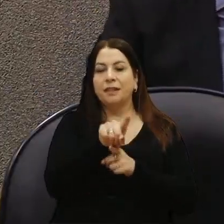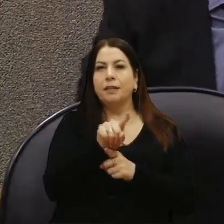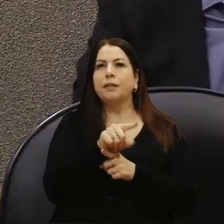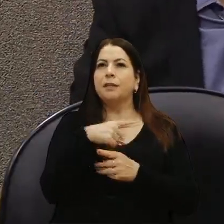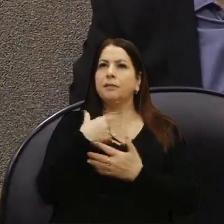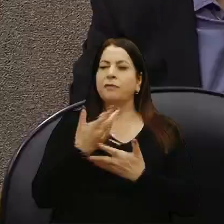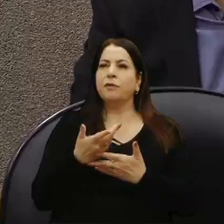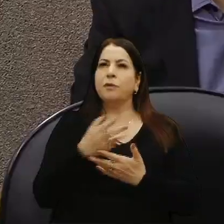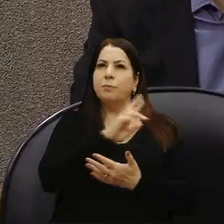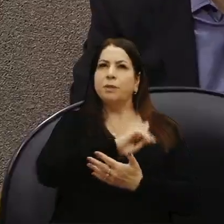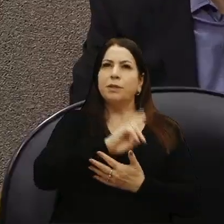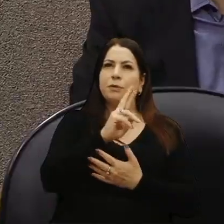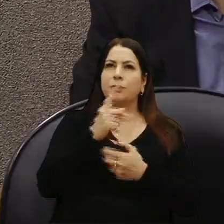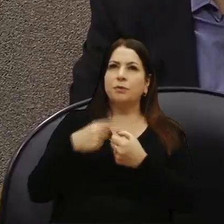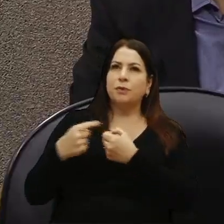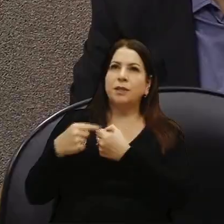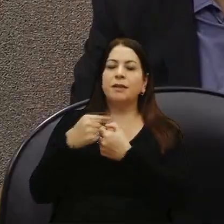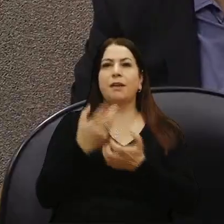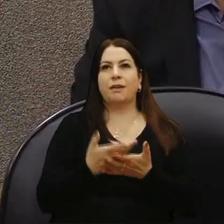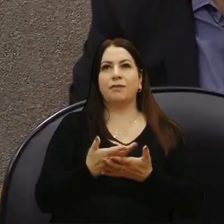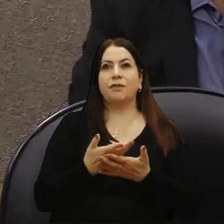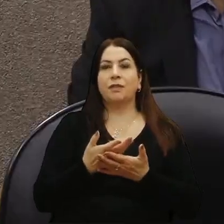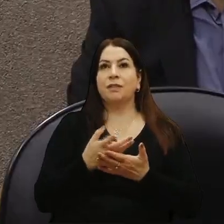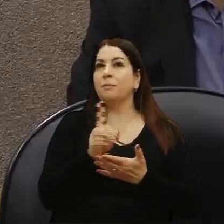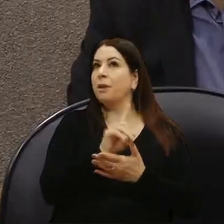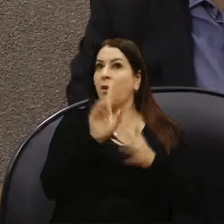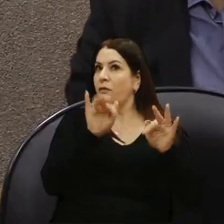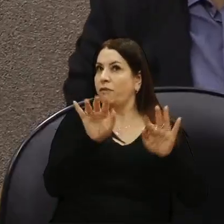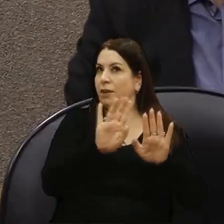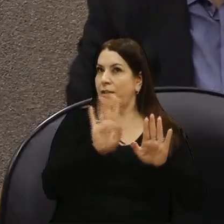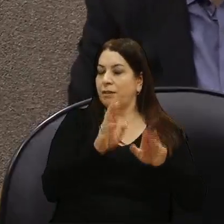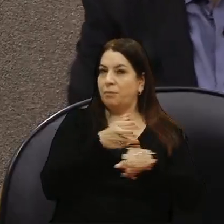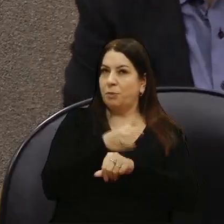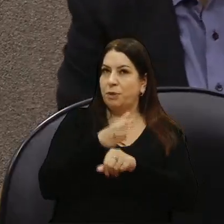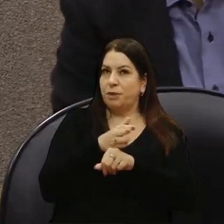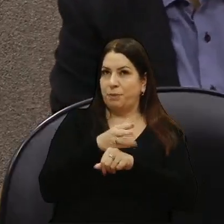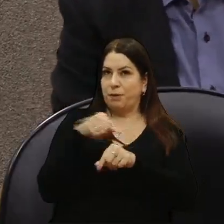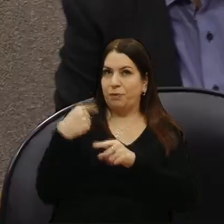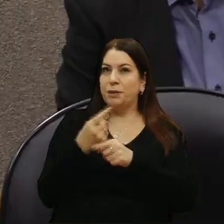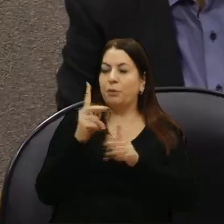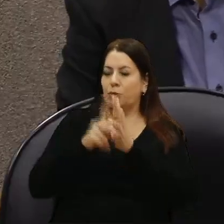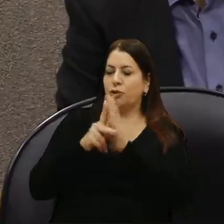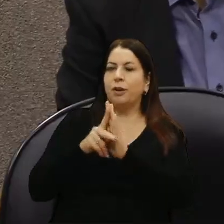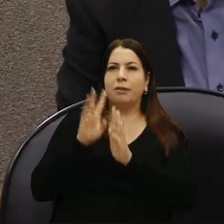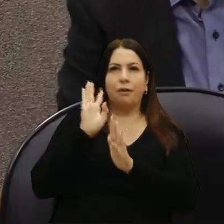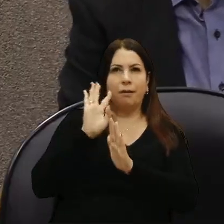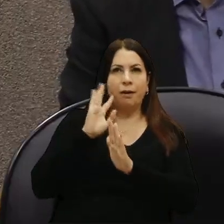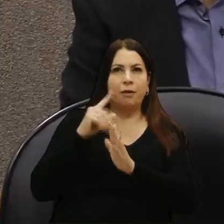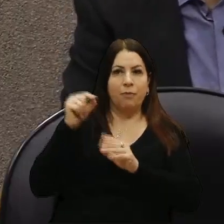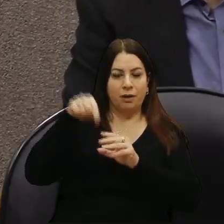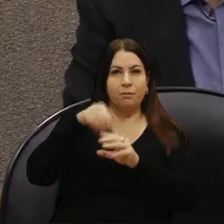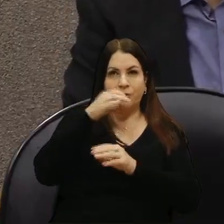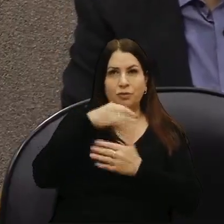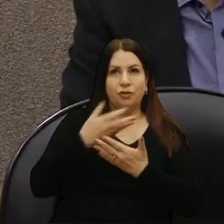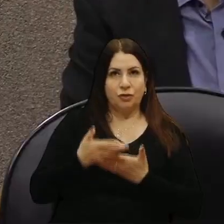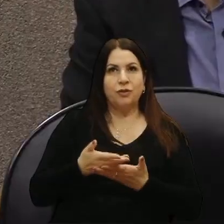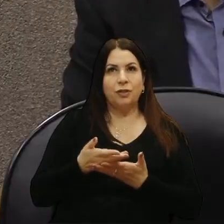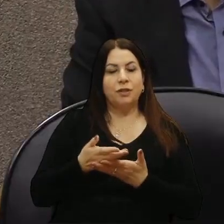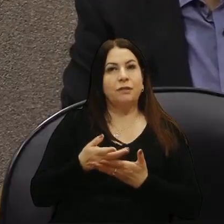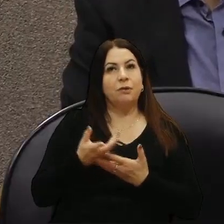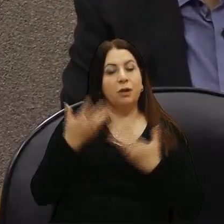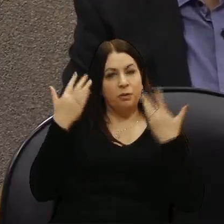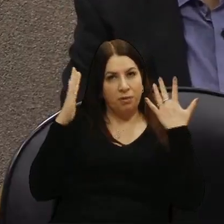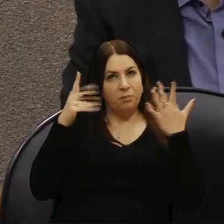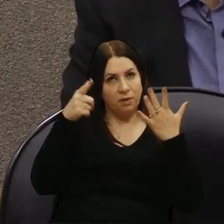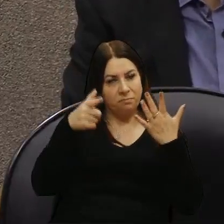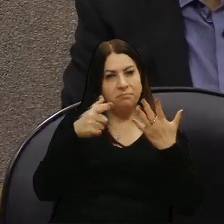tanto, representou nossa cidade, mas que não encerrou sua participação no vôlei, está com um projeto muito grandioso para Caxias do Sul. Então, quero dar os